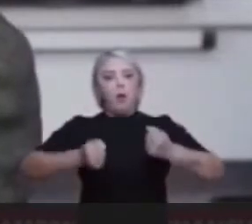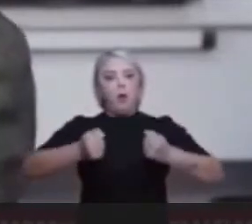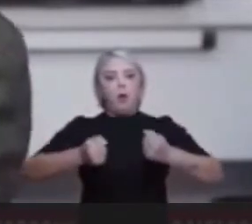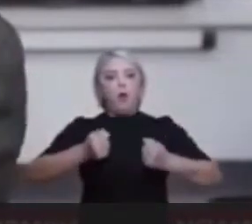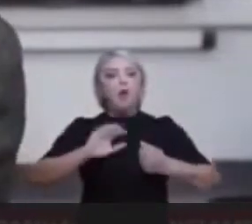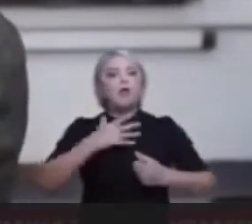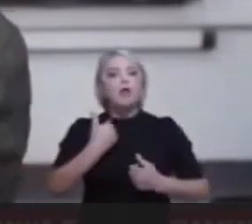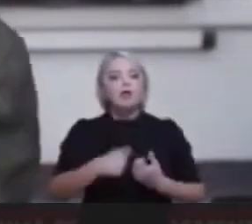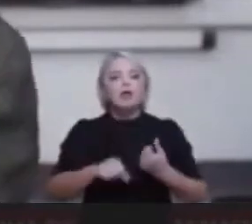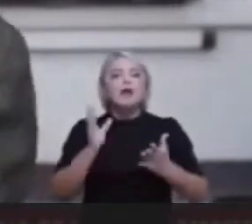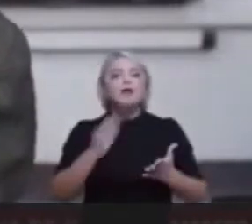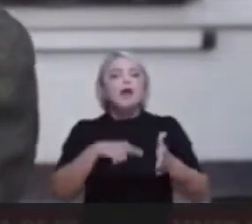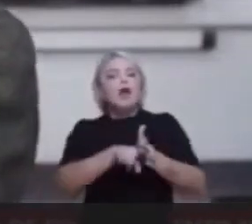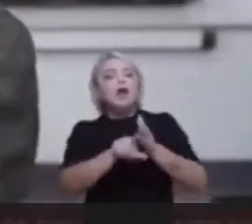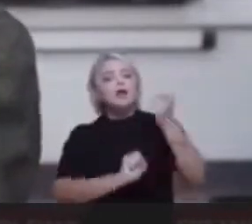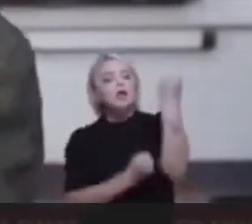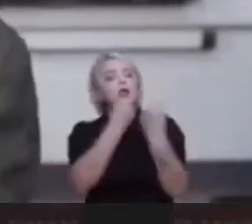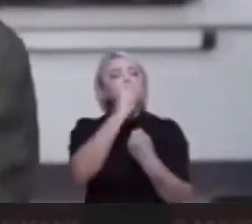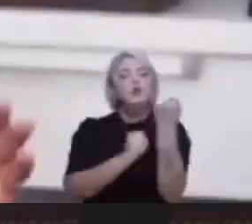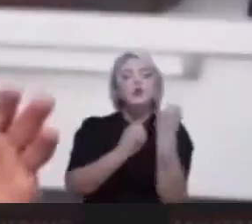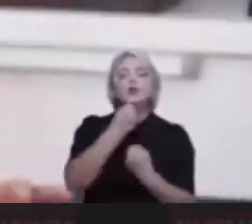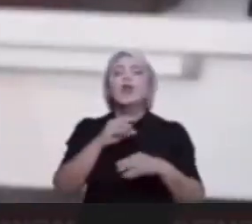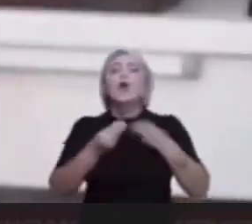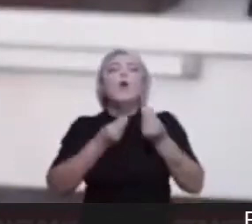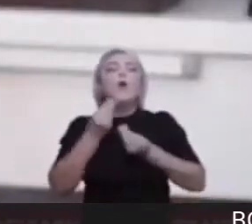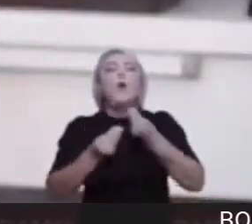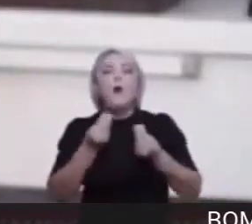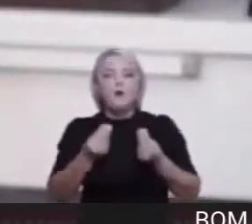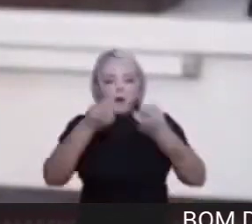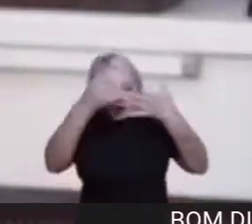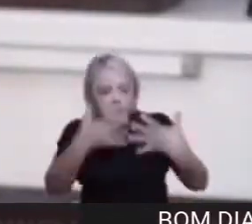indústria brasileira? Como é que foi isso? Como é que foi isso? Paulo, tem